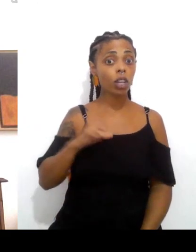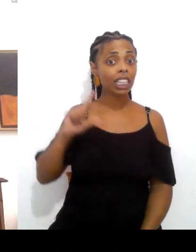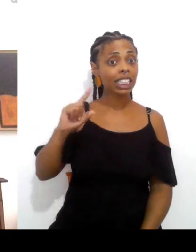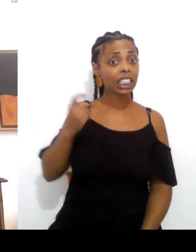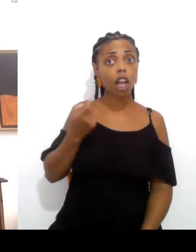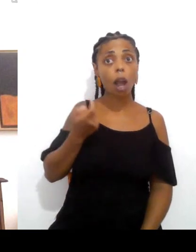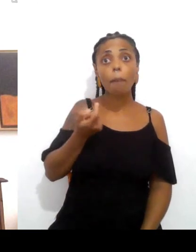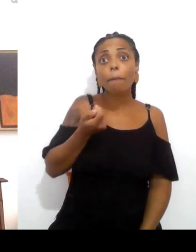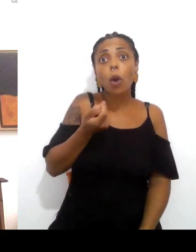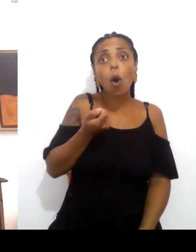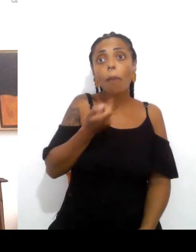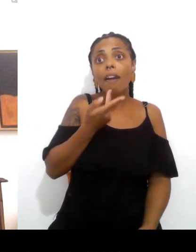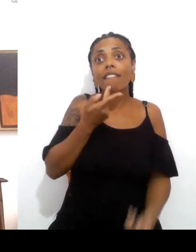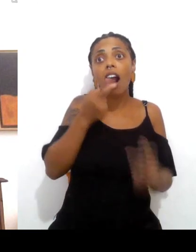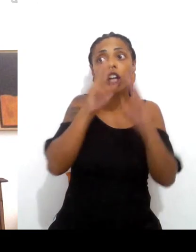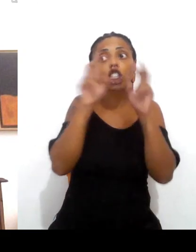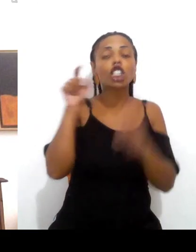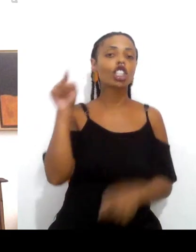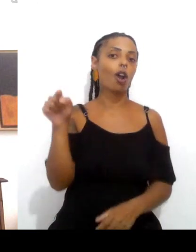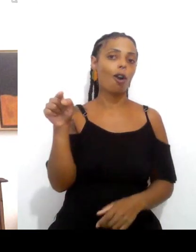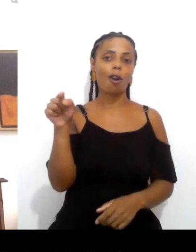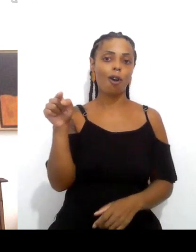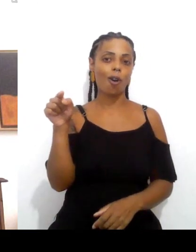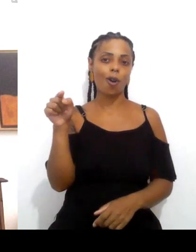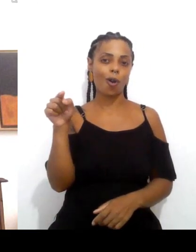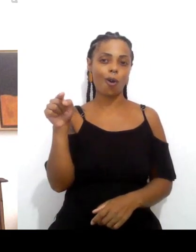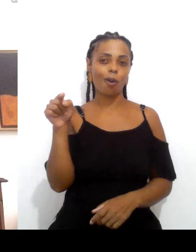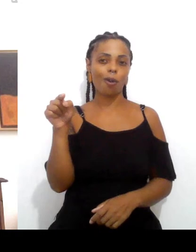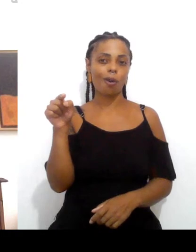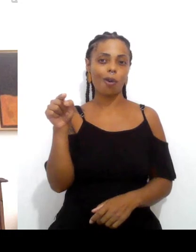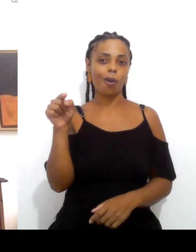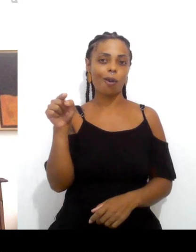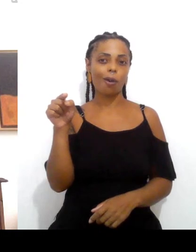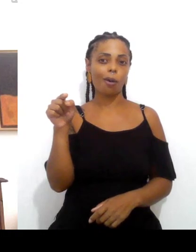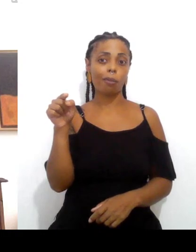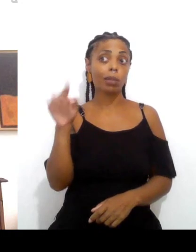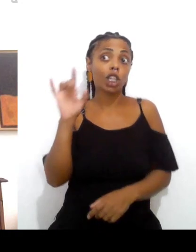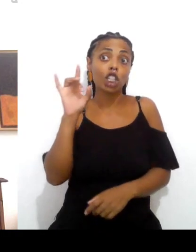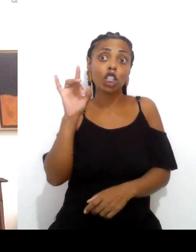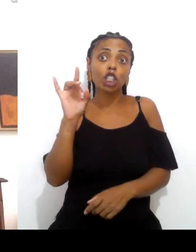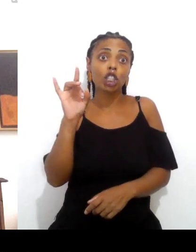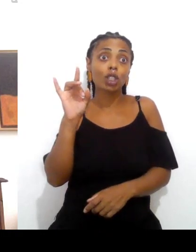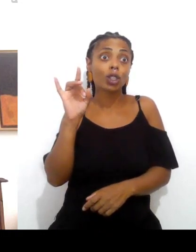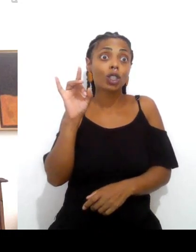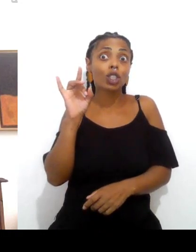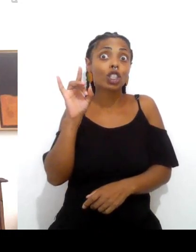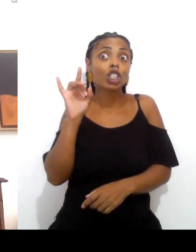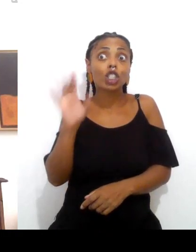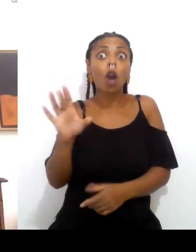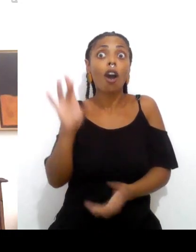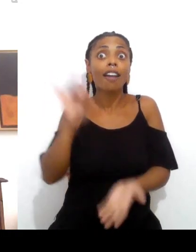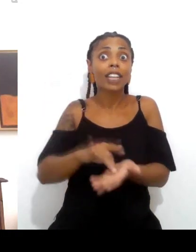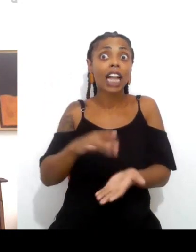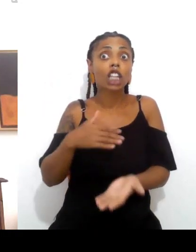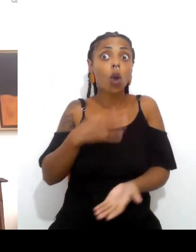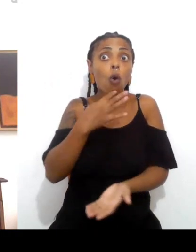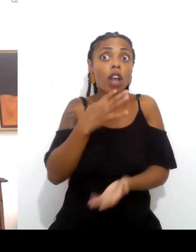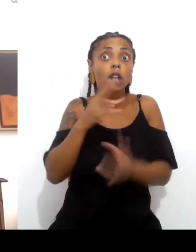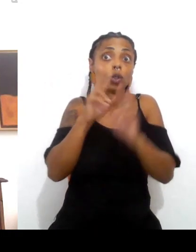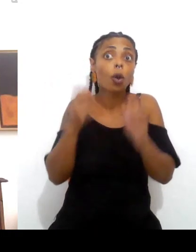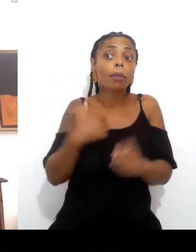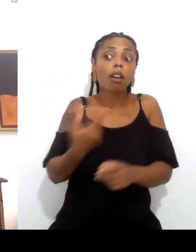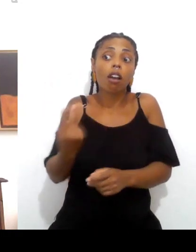a dizer a respeito dele para além do meu contato com ele porque ao longo da vida dele